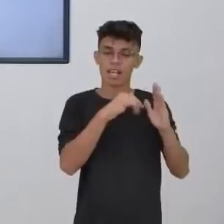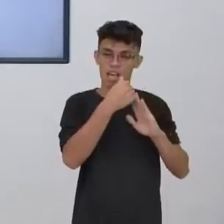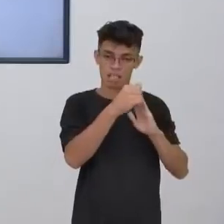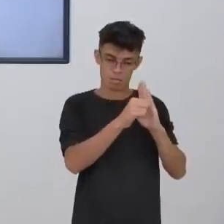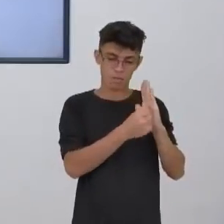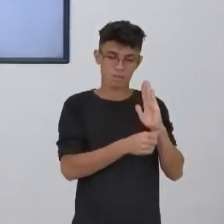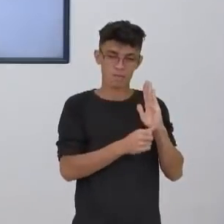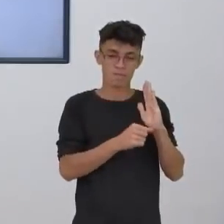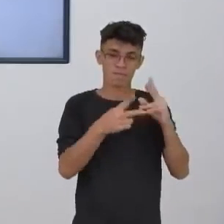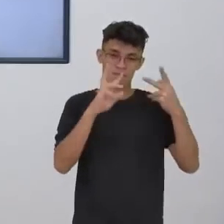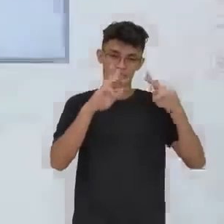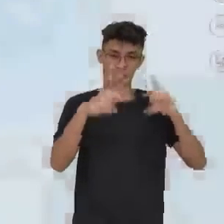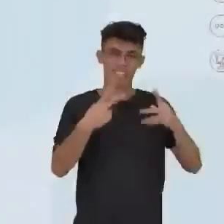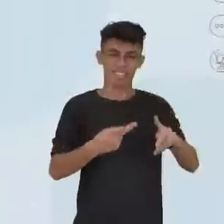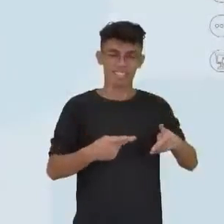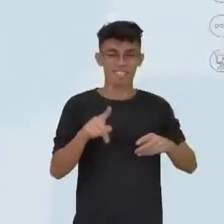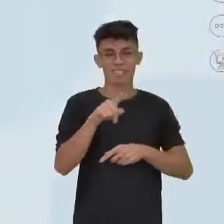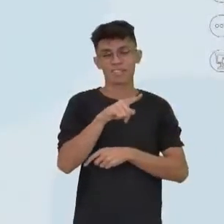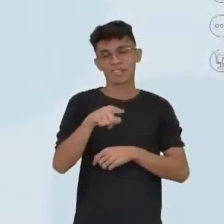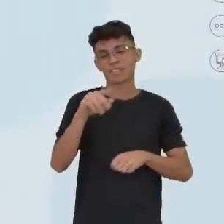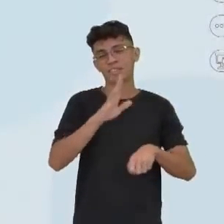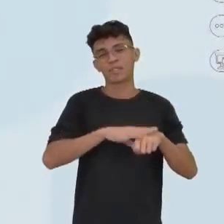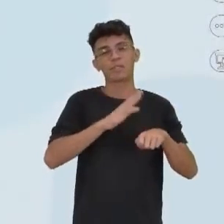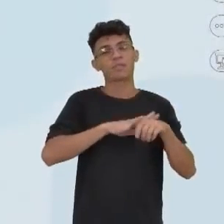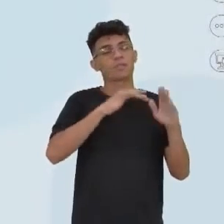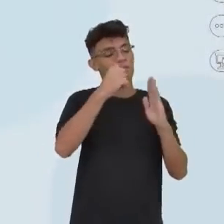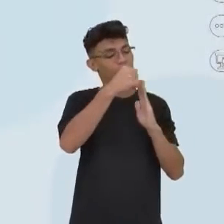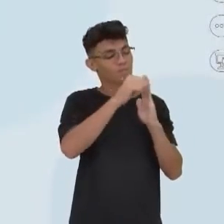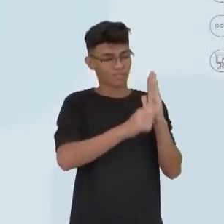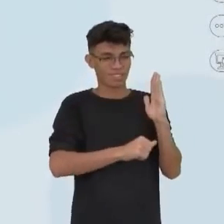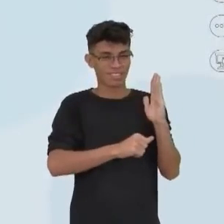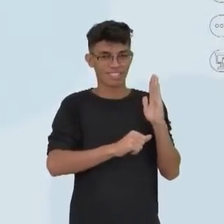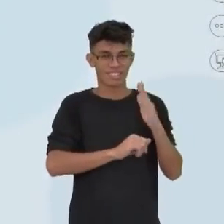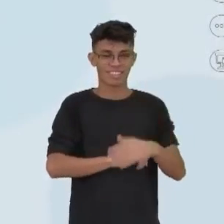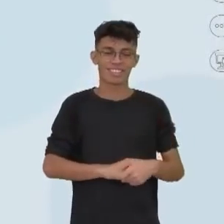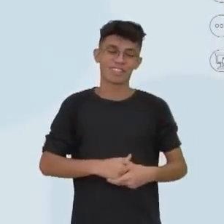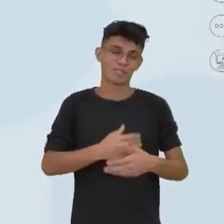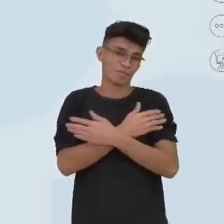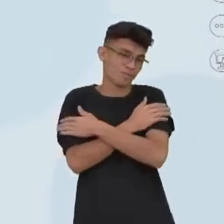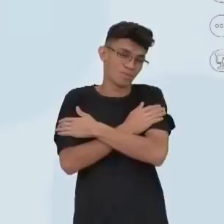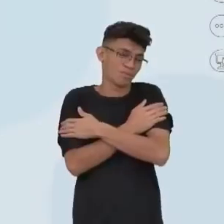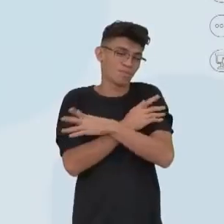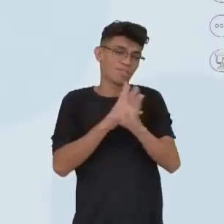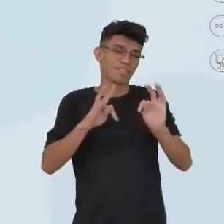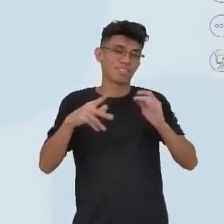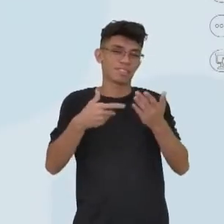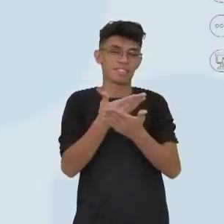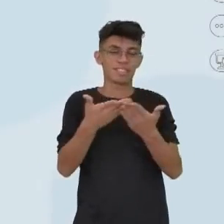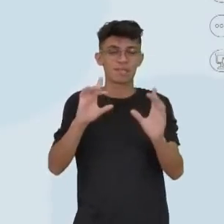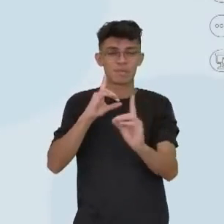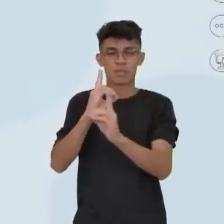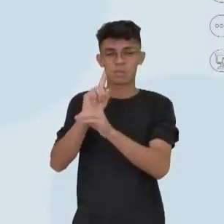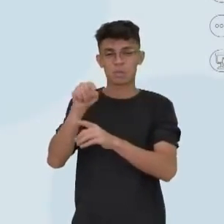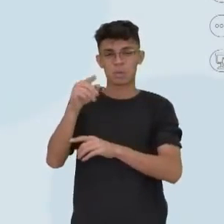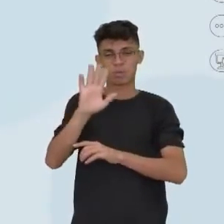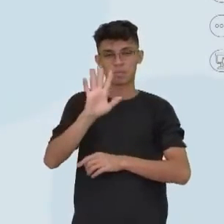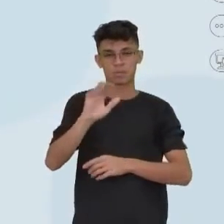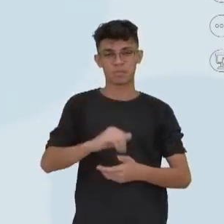QR Code e um link aí para vocês fazerem a avaliação. Um abraço a todos e até a próxima!